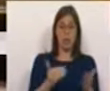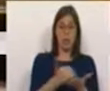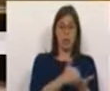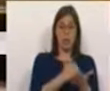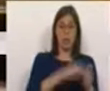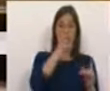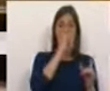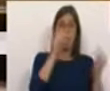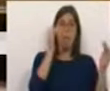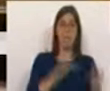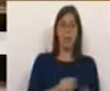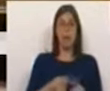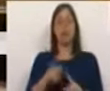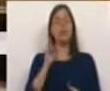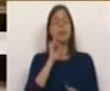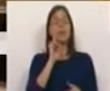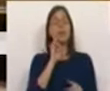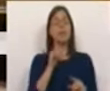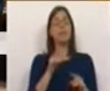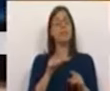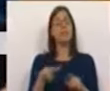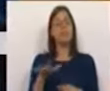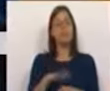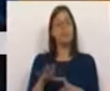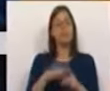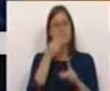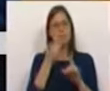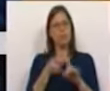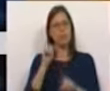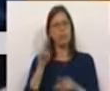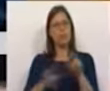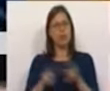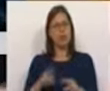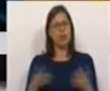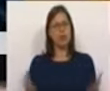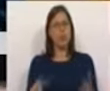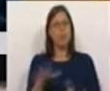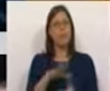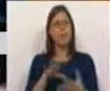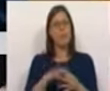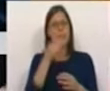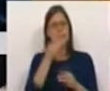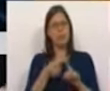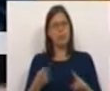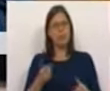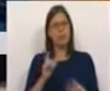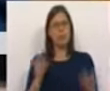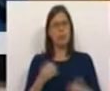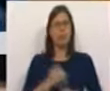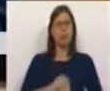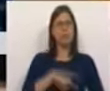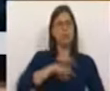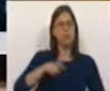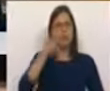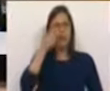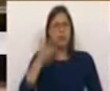receita para o Estado e, não menos importante, uma situação de injustiça fiscal. É uma situação de injustiça para com os